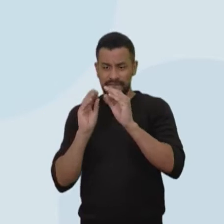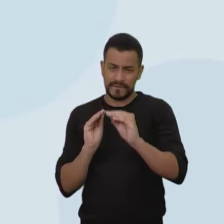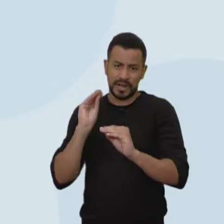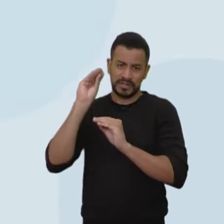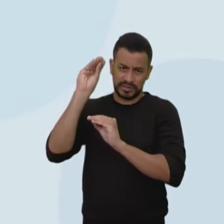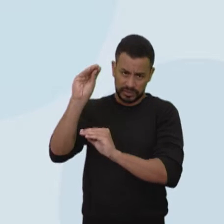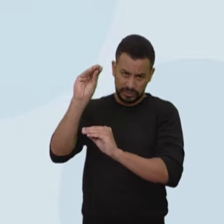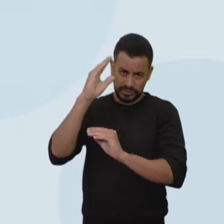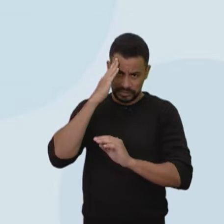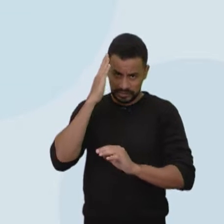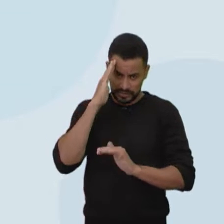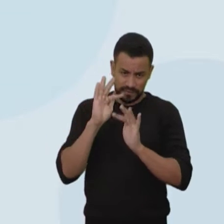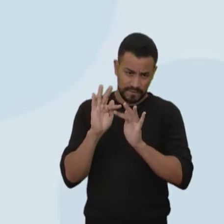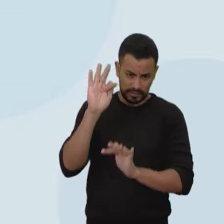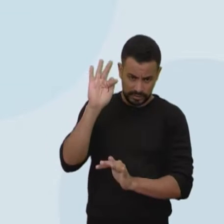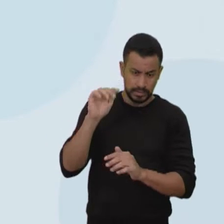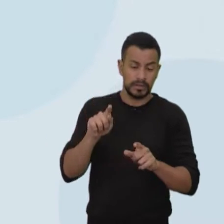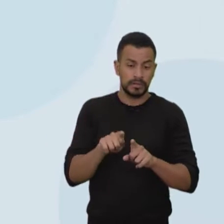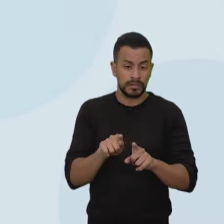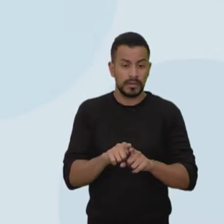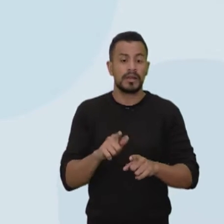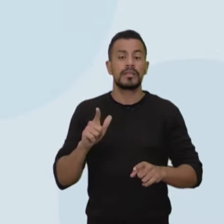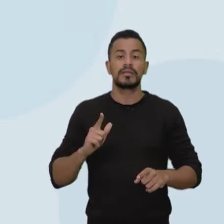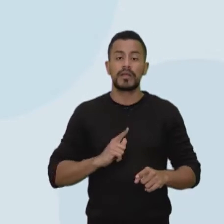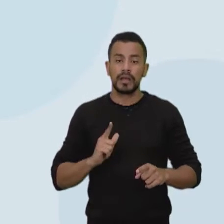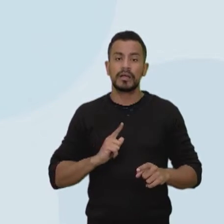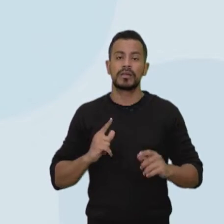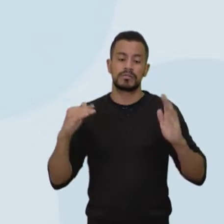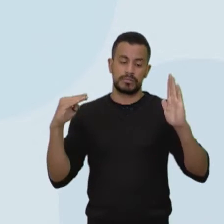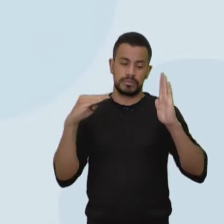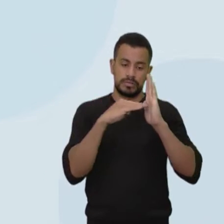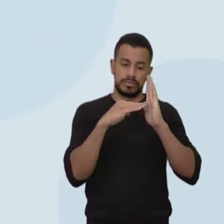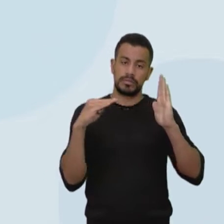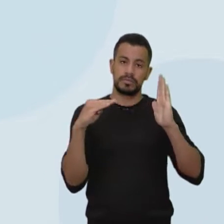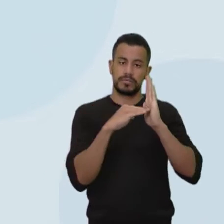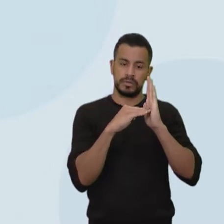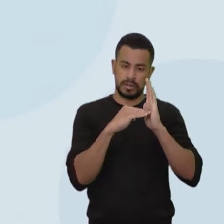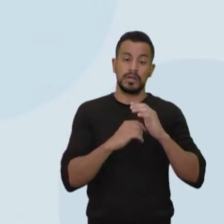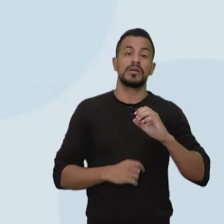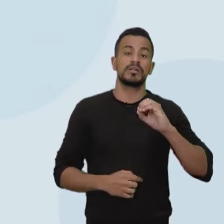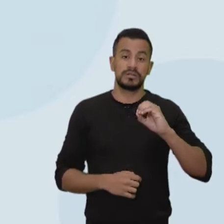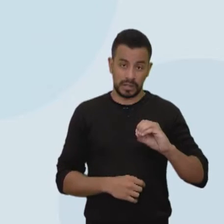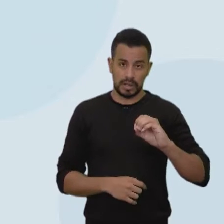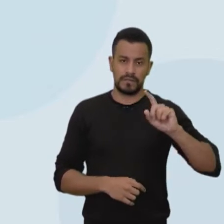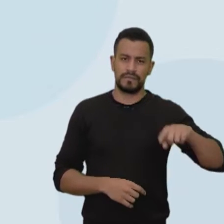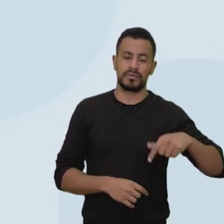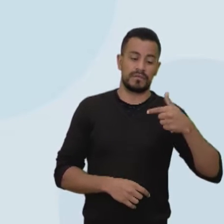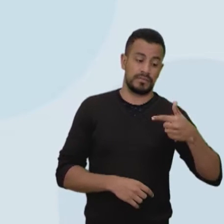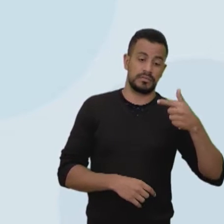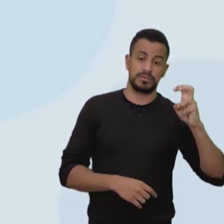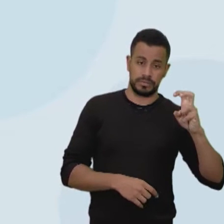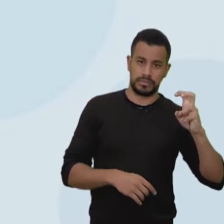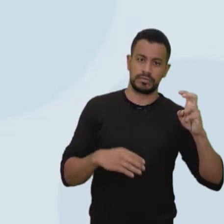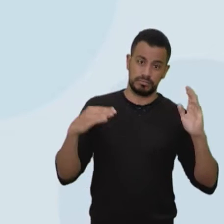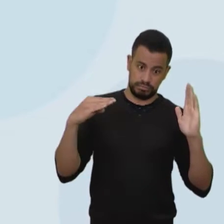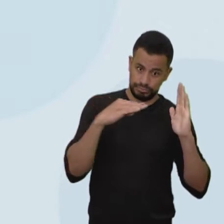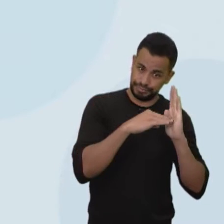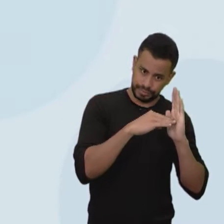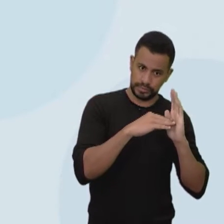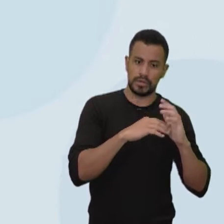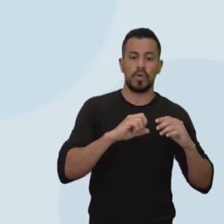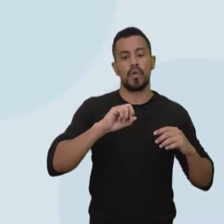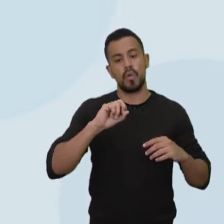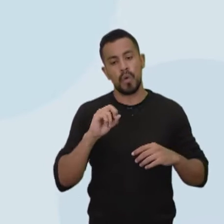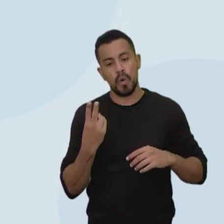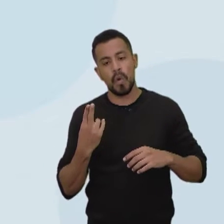decimais exatos, 0,25, que a gente pode transformar em 25 centésimos, ou ainda um